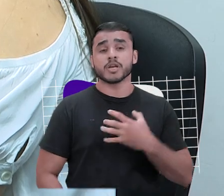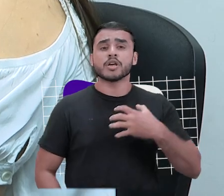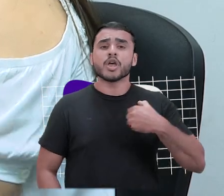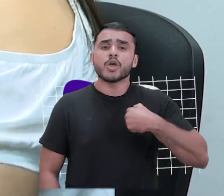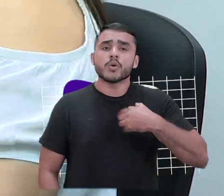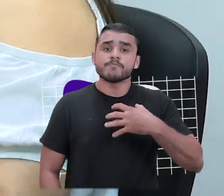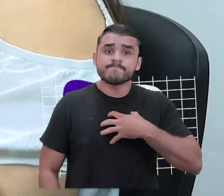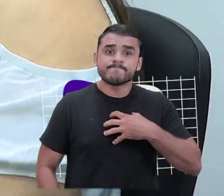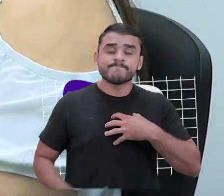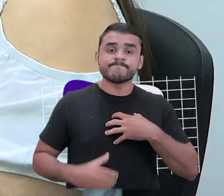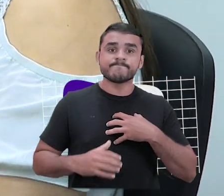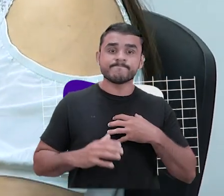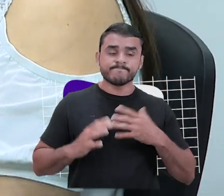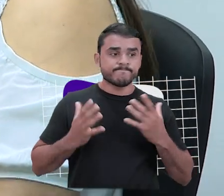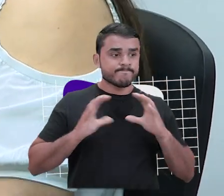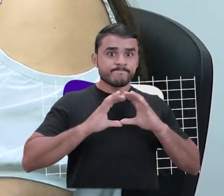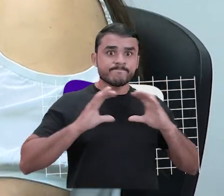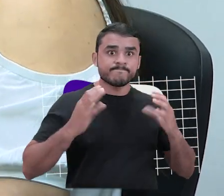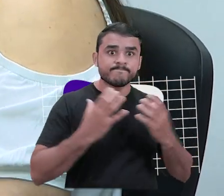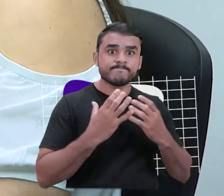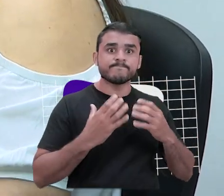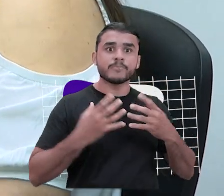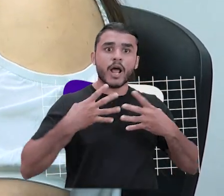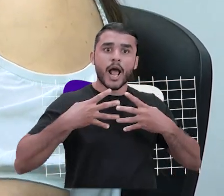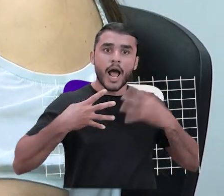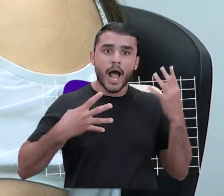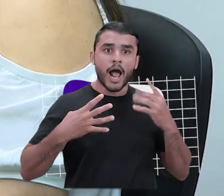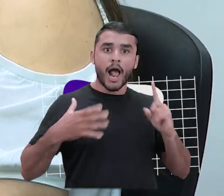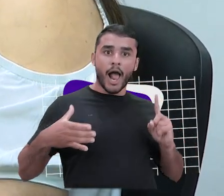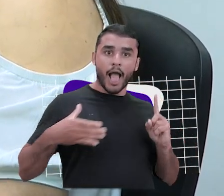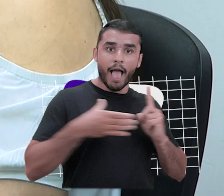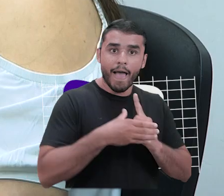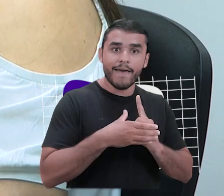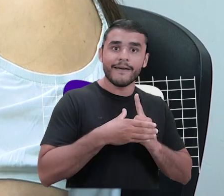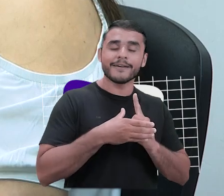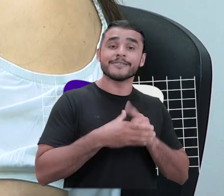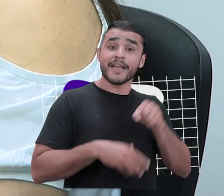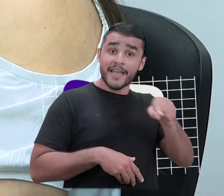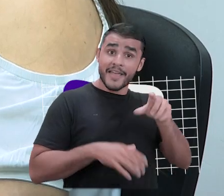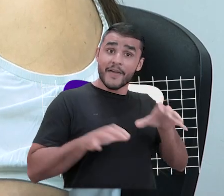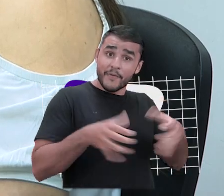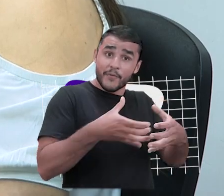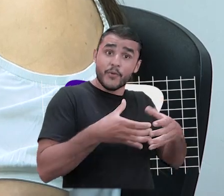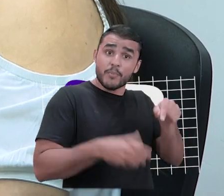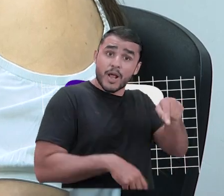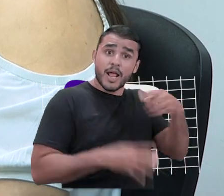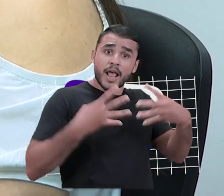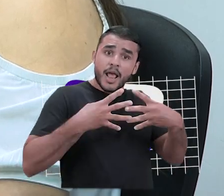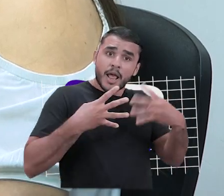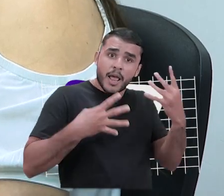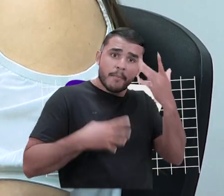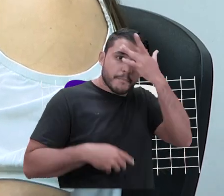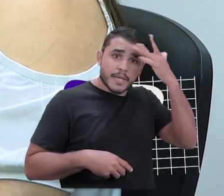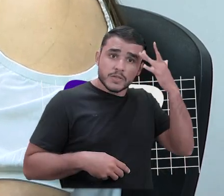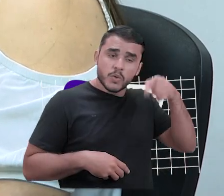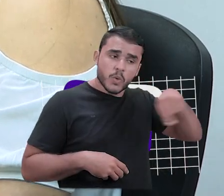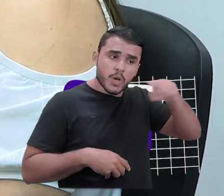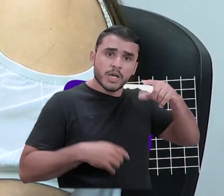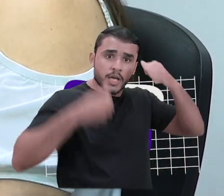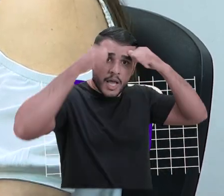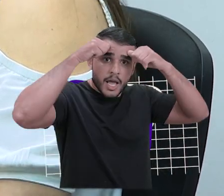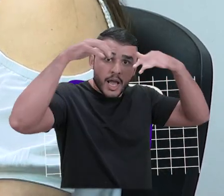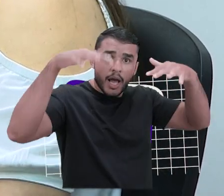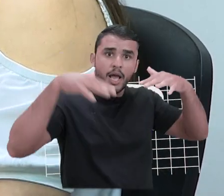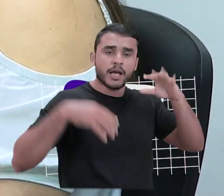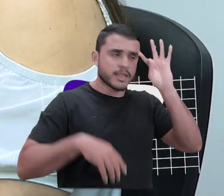senti integrado numa comunidade de neurodivergentes. E aí esse coletivo neurodivergentes do qual eu participo. Porque aí eu vi um cara do